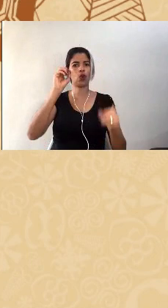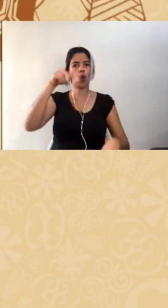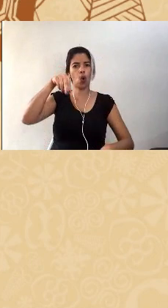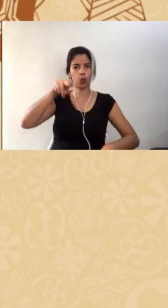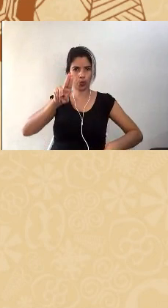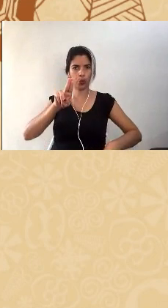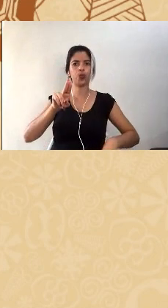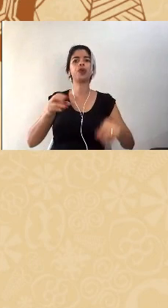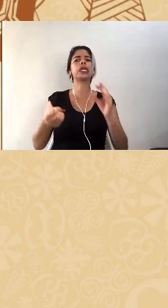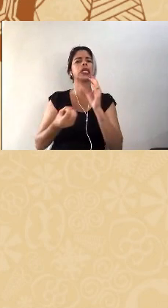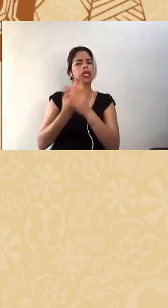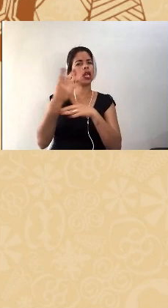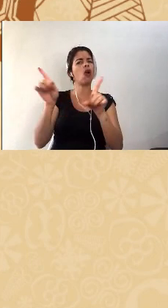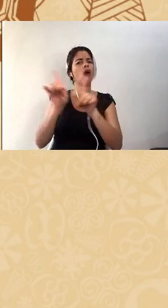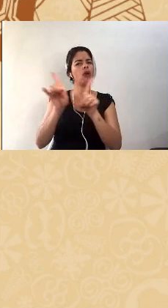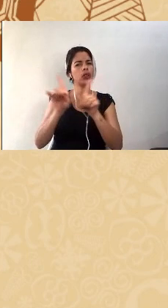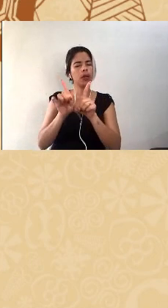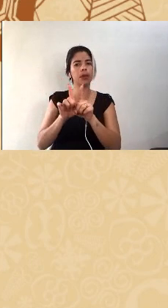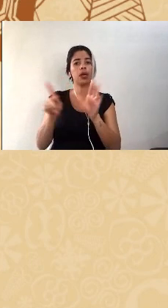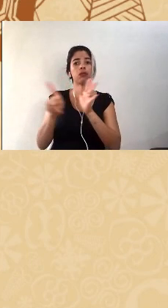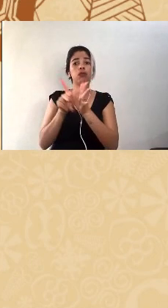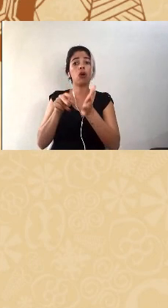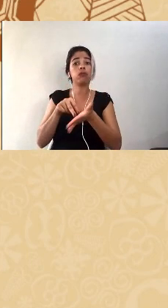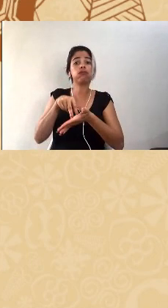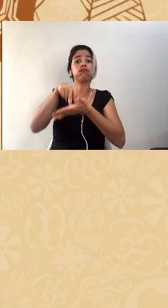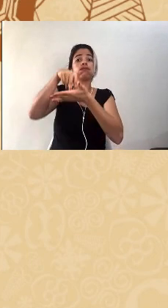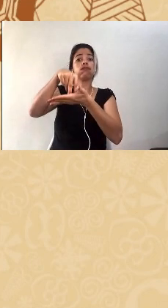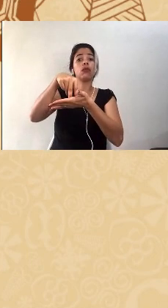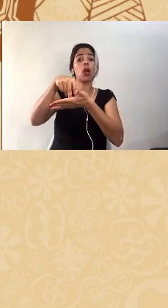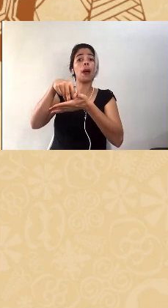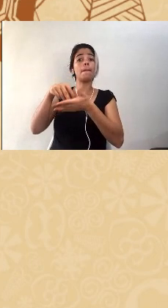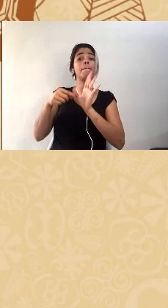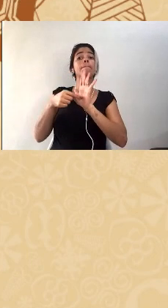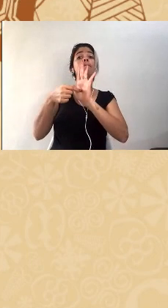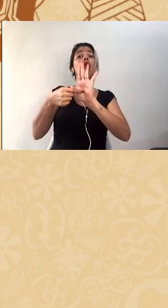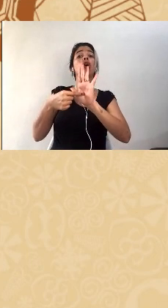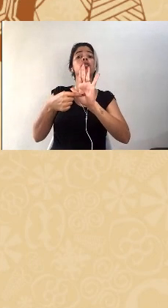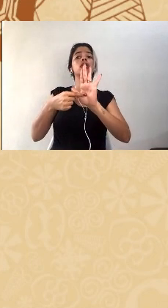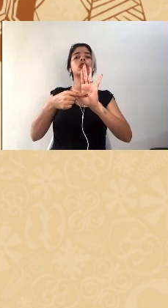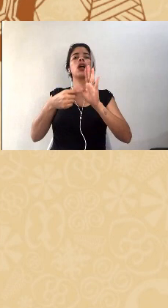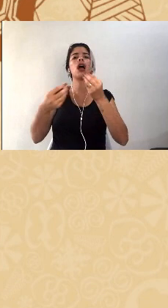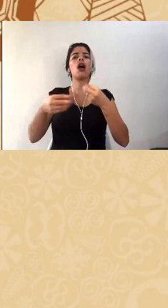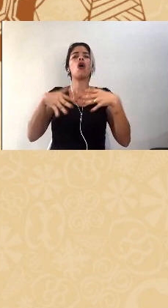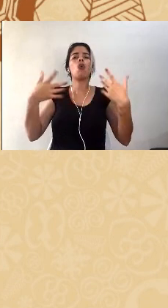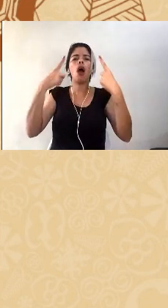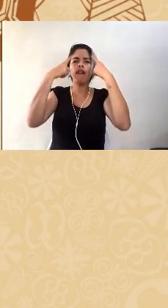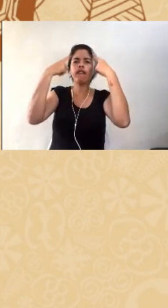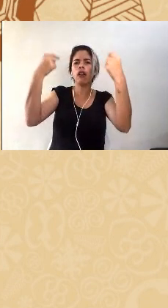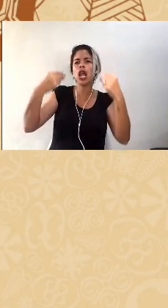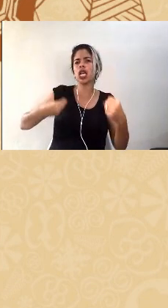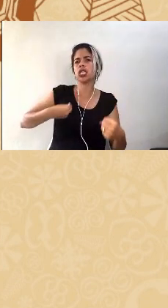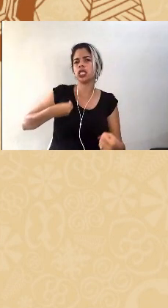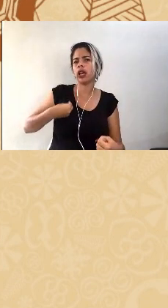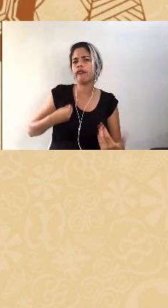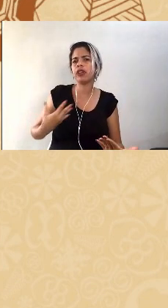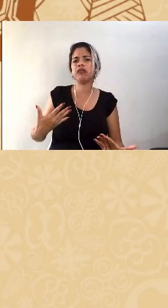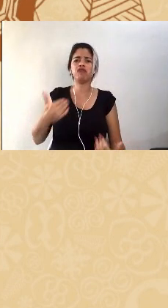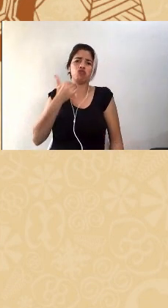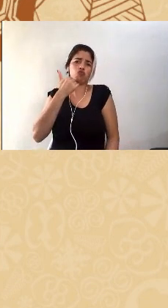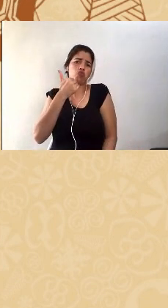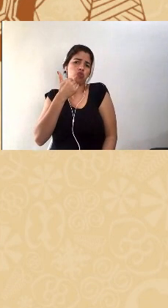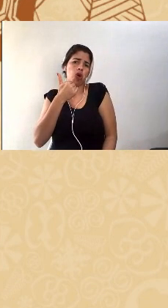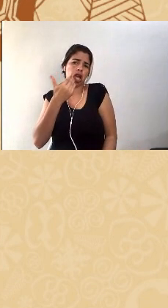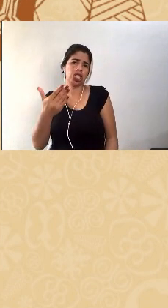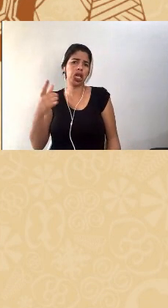de realmente se levantarem e apontarem para o racismo vivido dentro do movimento feminista, no caso aqui, né? Olha, não adianta, né,